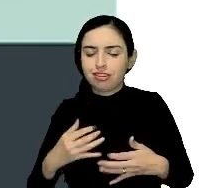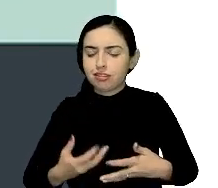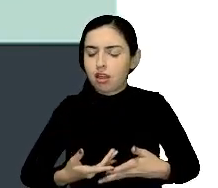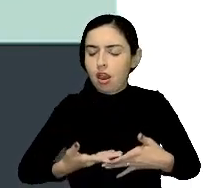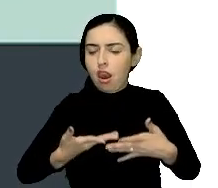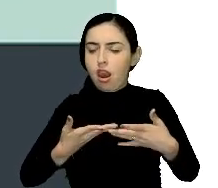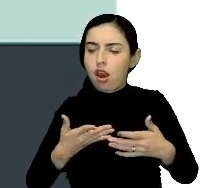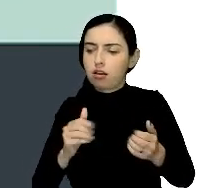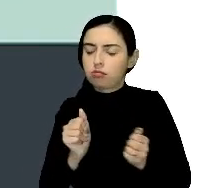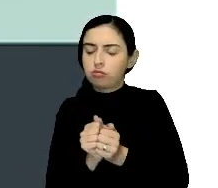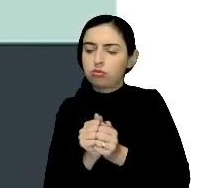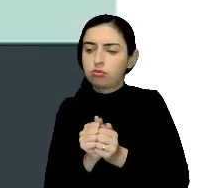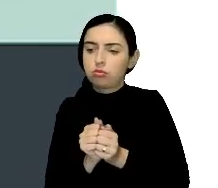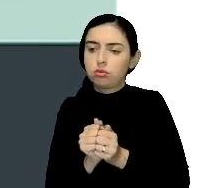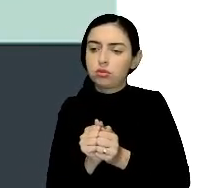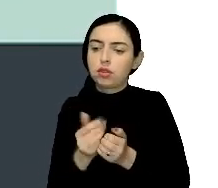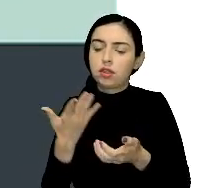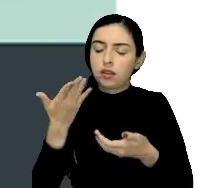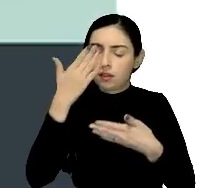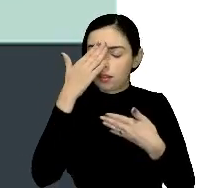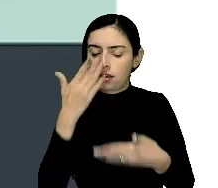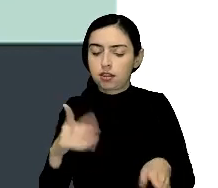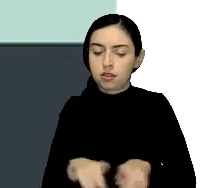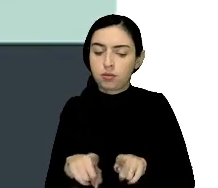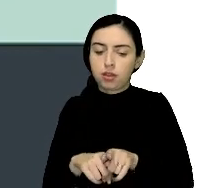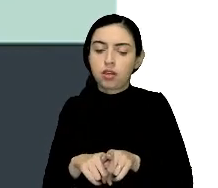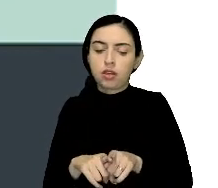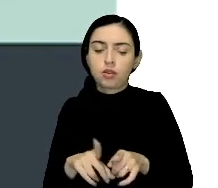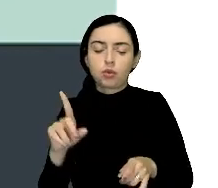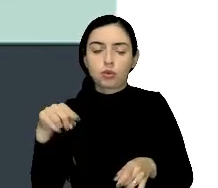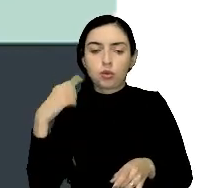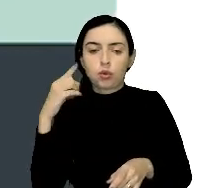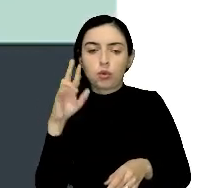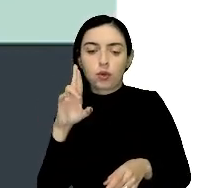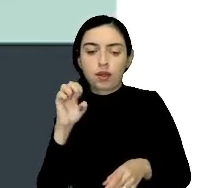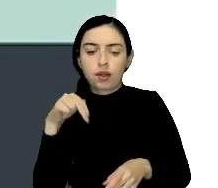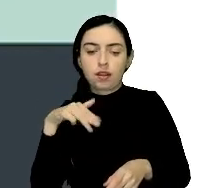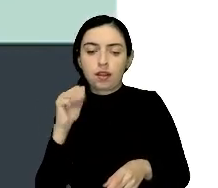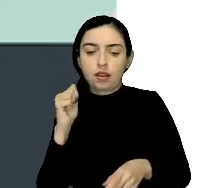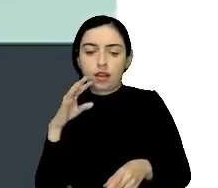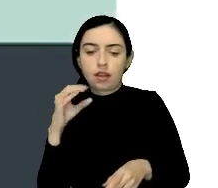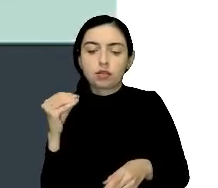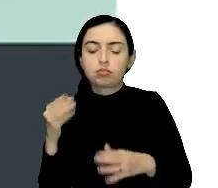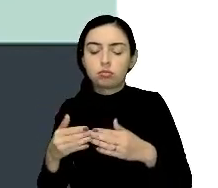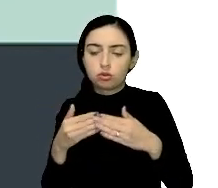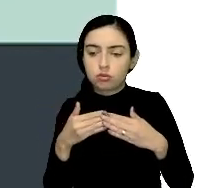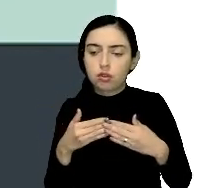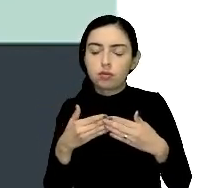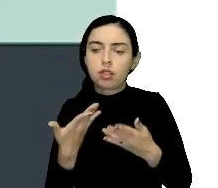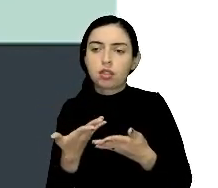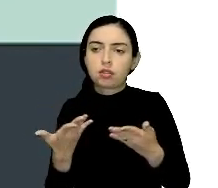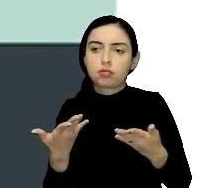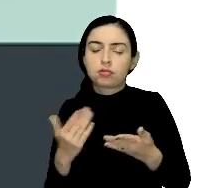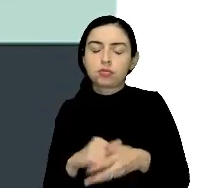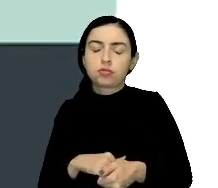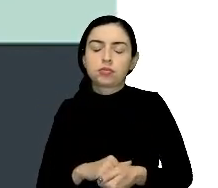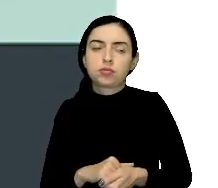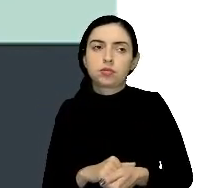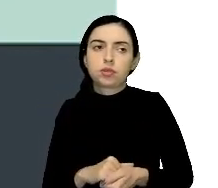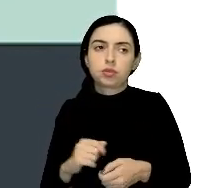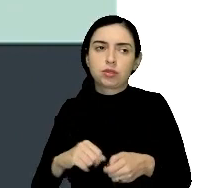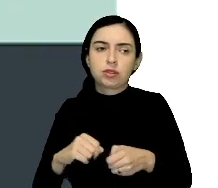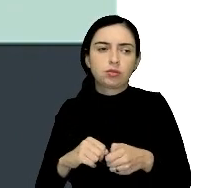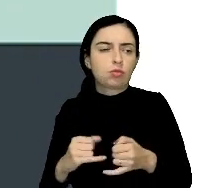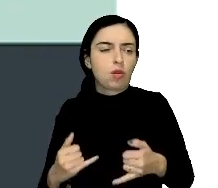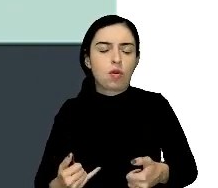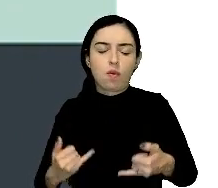lado. Quero agradecer também ao Dr. Renato pelo convite, o convite que o Dr. Walter fez, o convite que o Dr. Renato fez. É uma honra para a